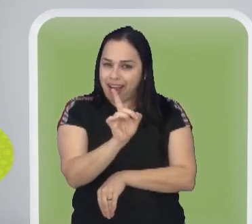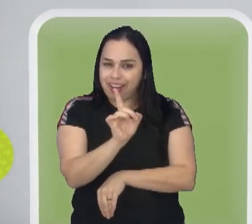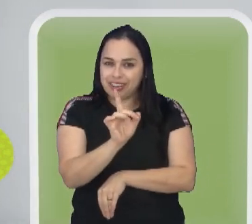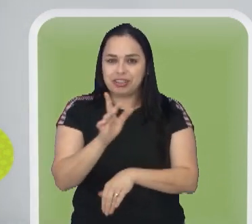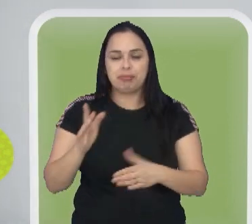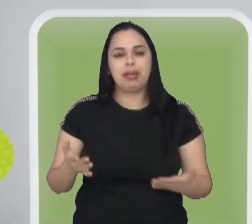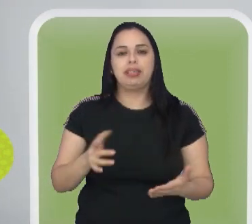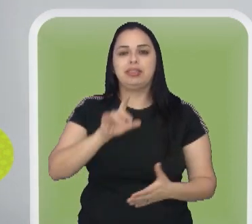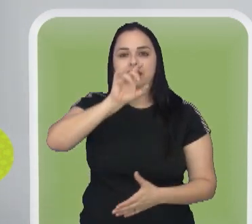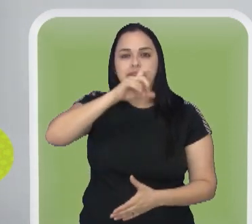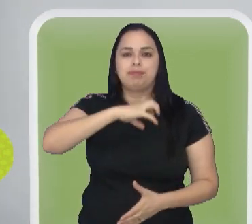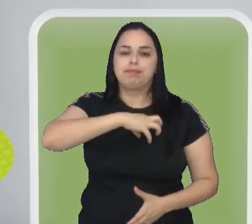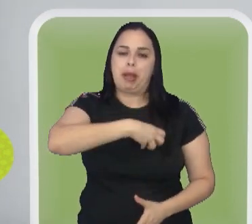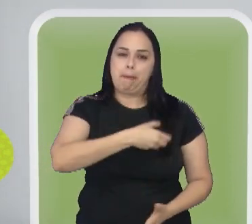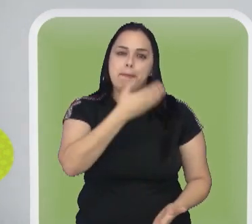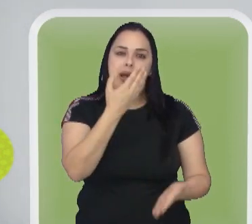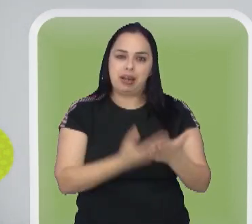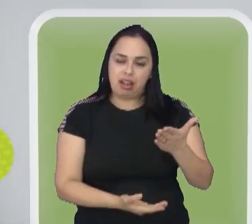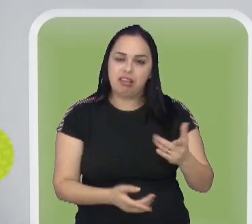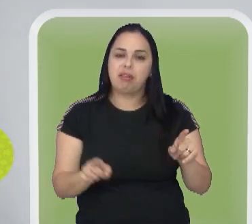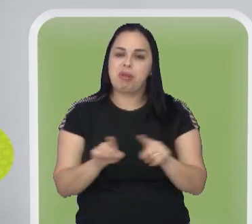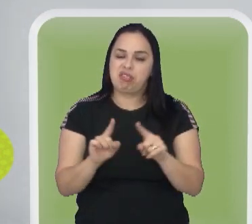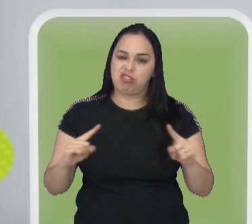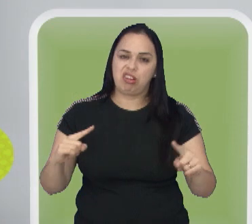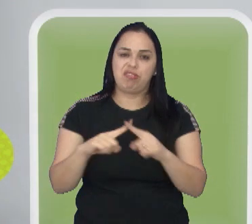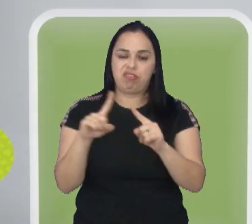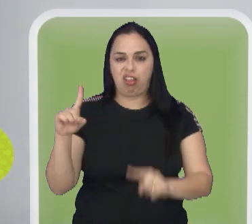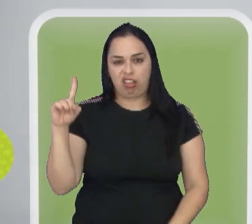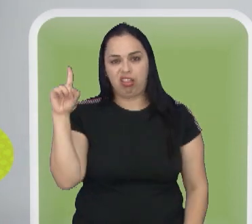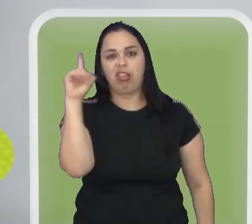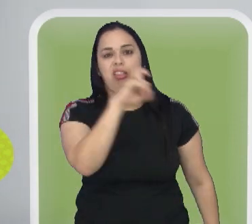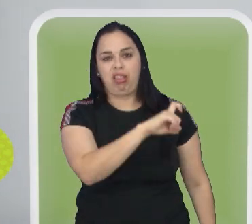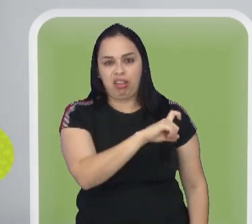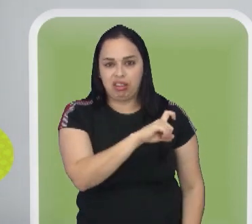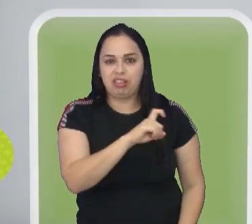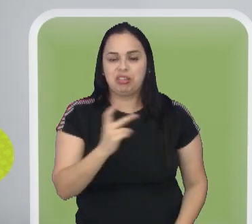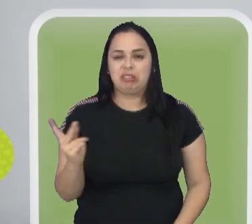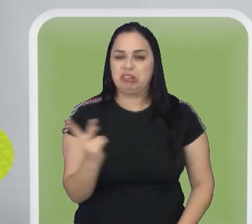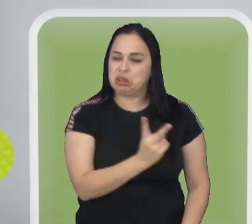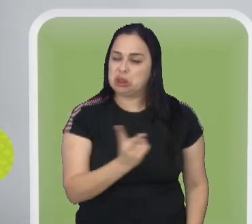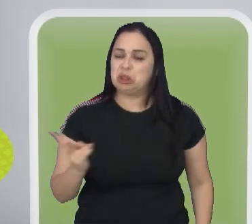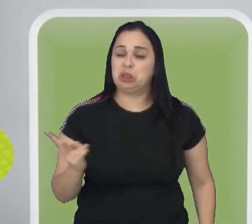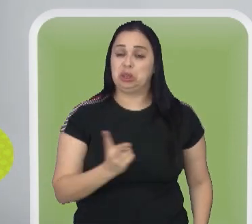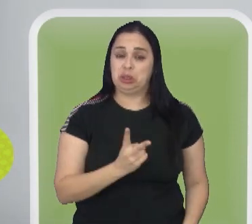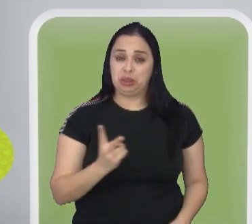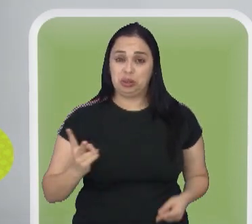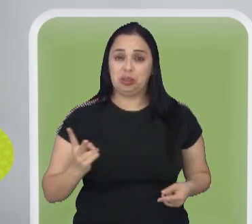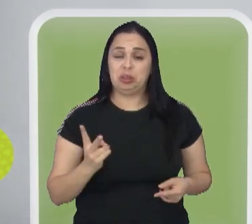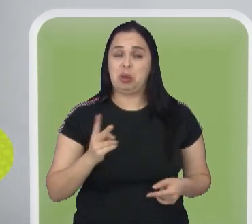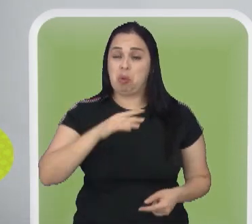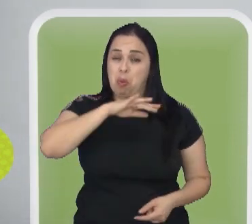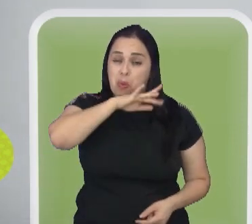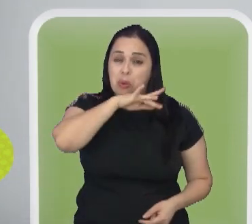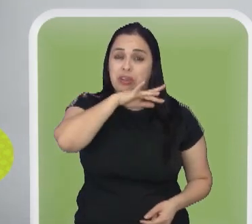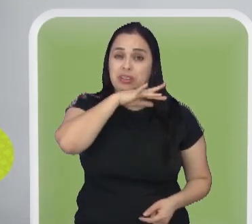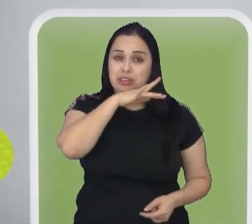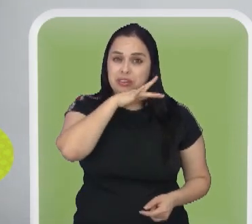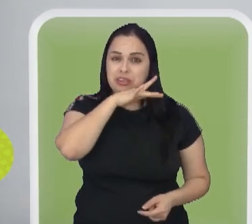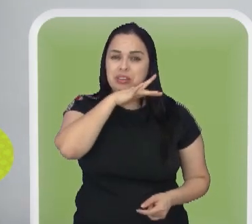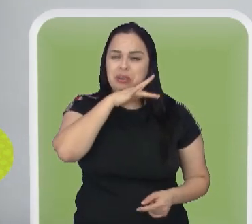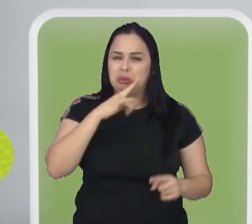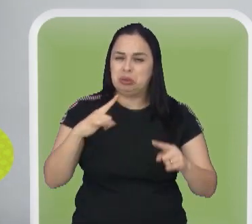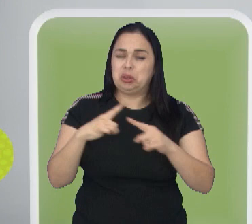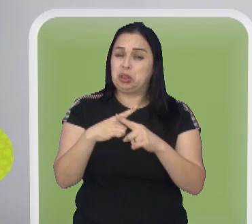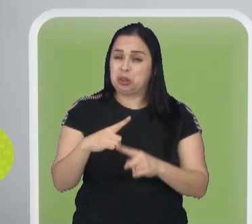ruim, né? Muito aquém. O jogo foi muito aquém do esperado, né? Os dois times foram muito mal. Os dois times, o jogo foi muito